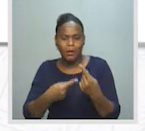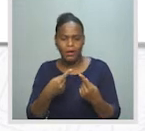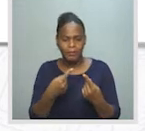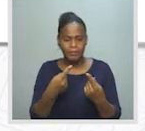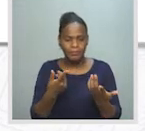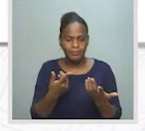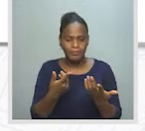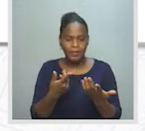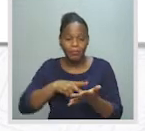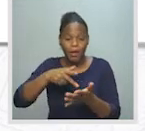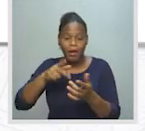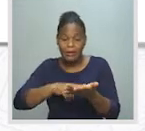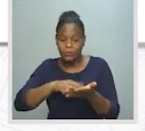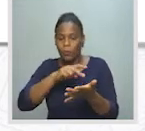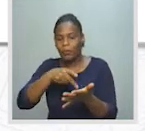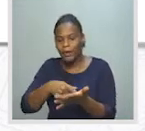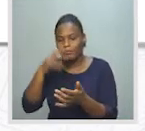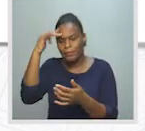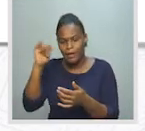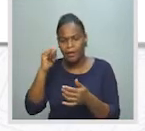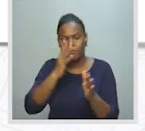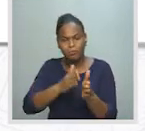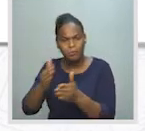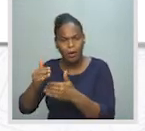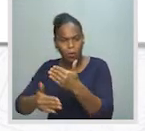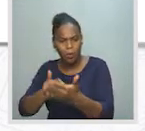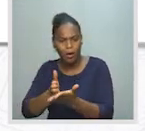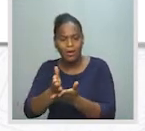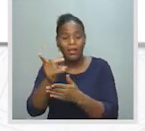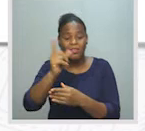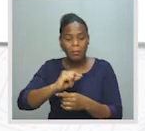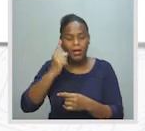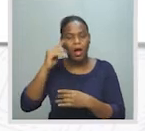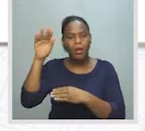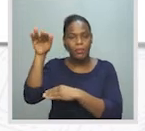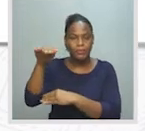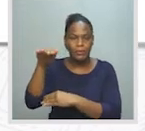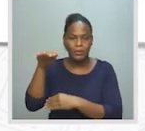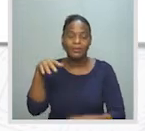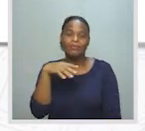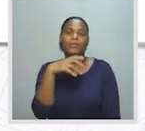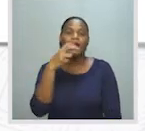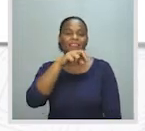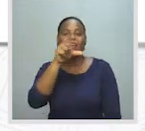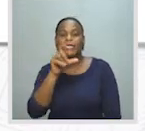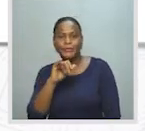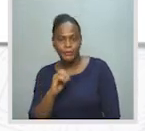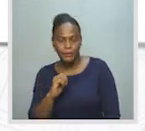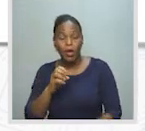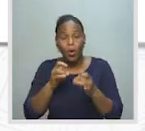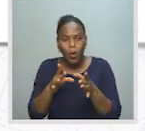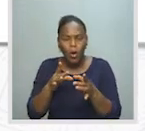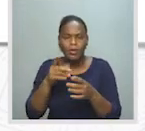linear. O Holocausto perpetuado pelos nazis contra o quê? Contra quem? Contra os judeus e